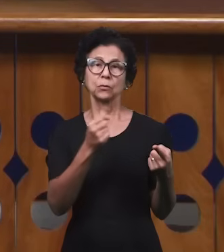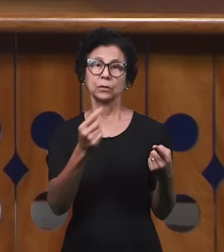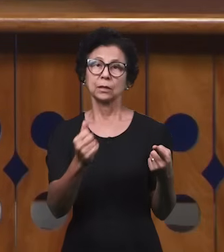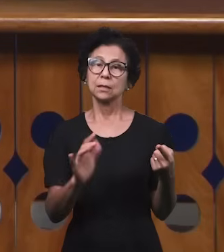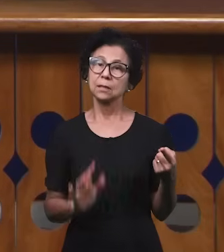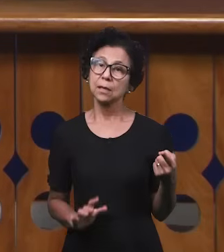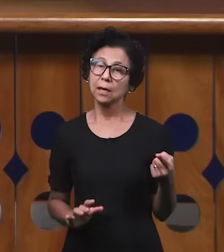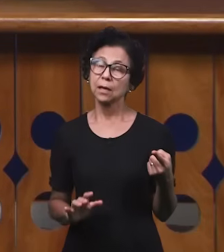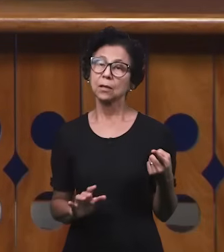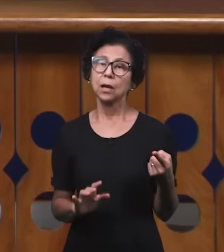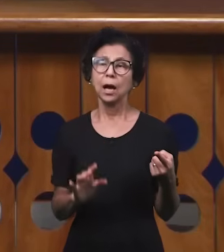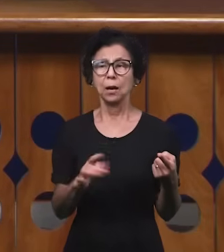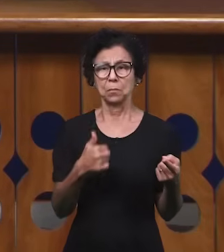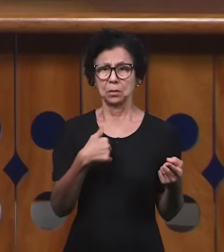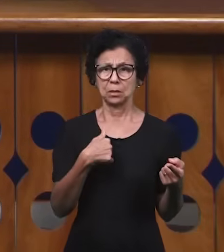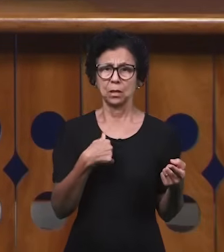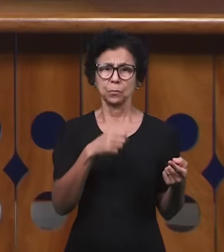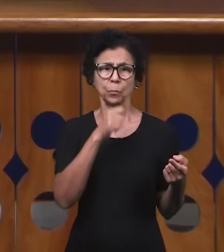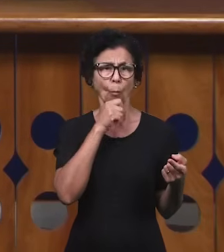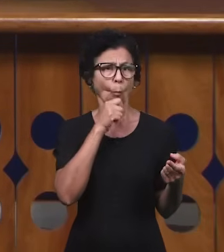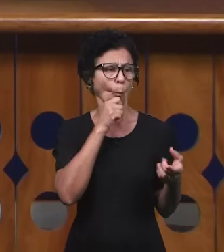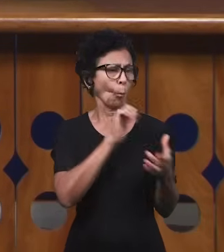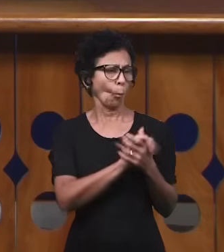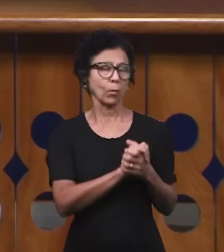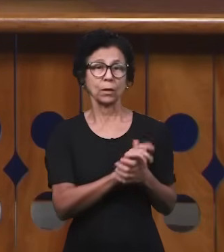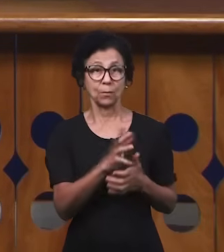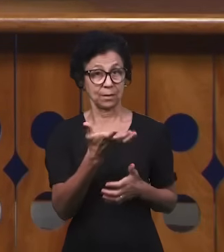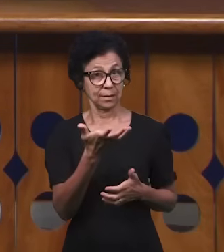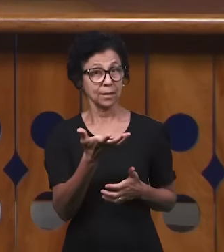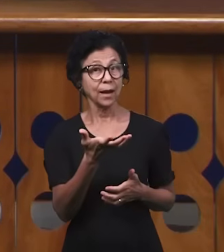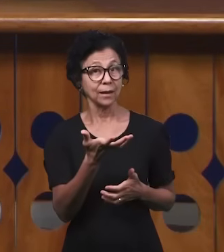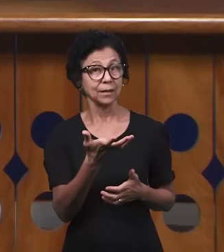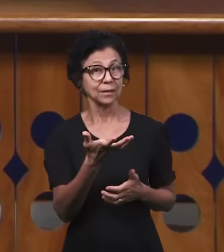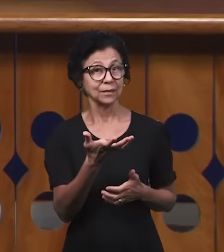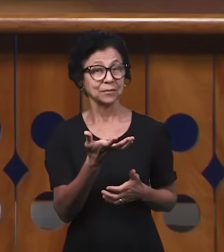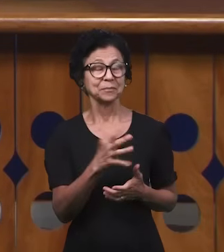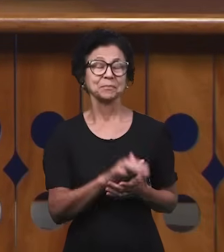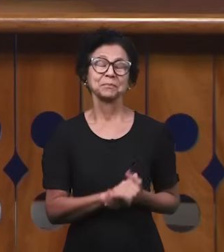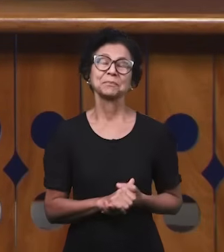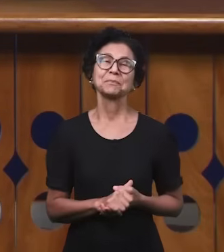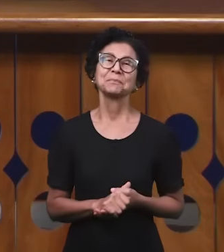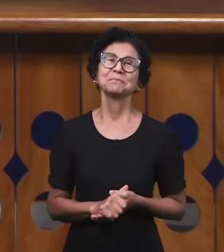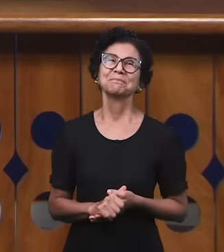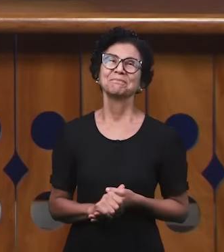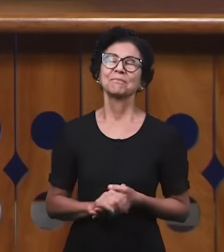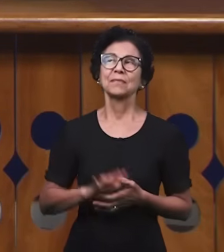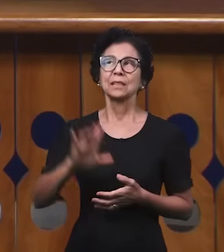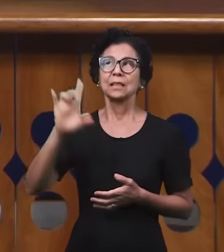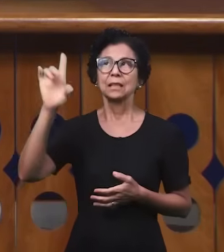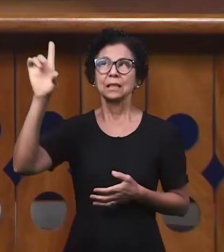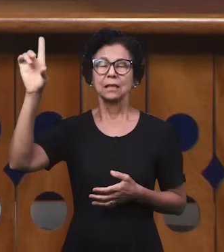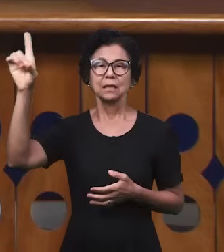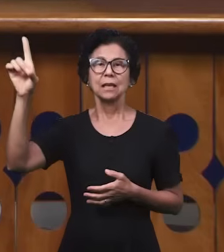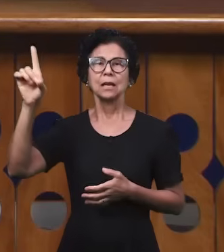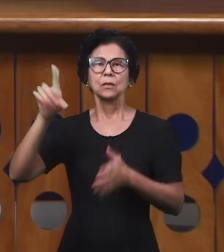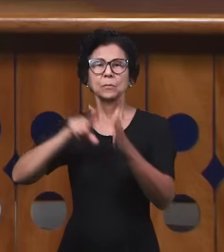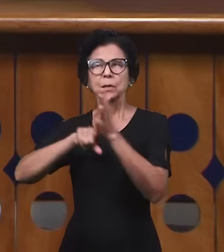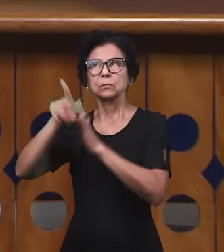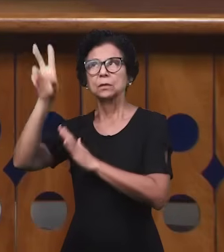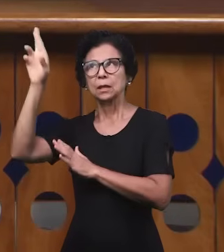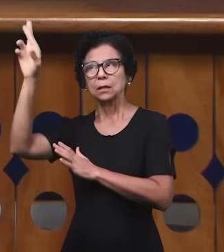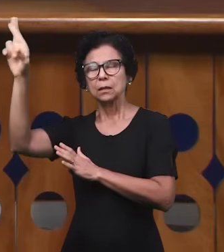ainda. Sim, mas você vai querer casar, não é? Então, presta atenção. Escolha guiada por Deus e a escolha sem